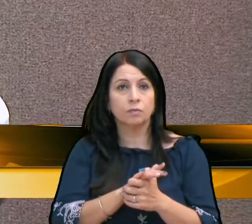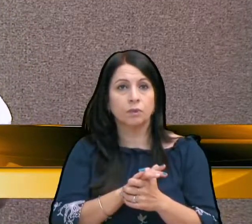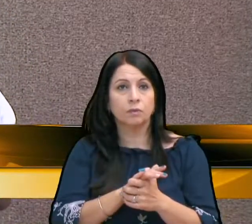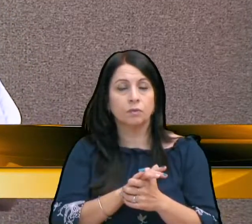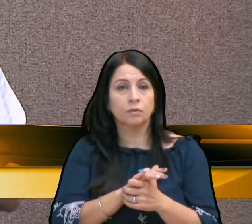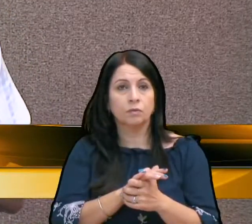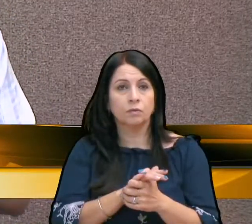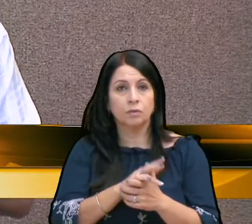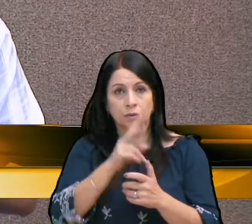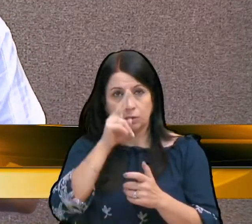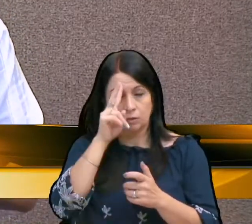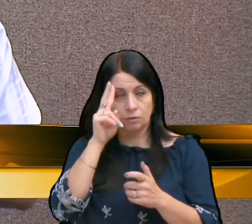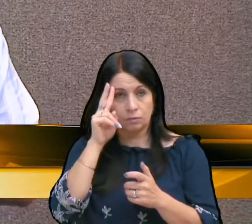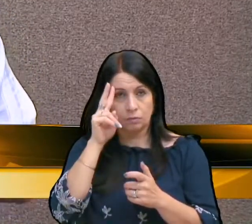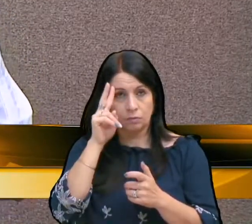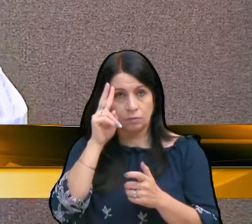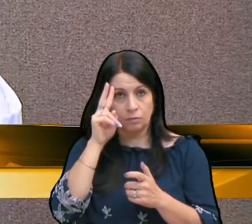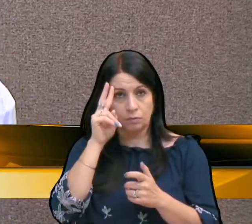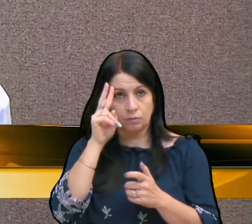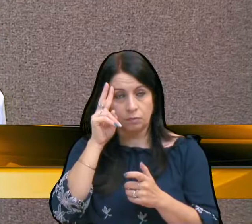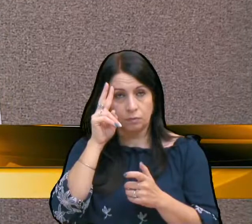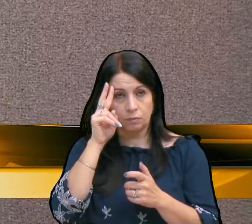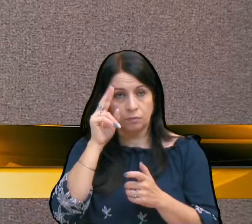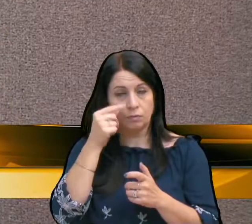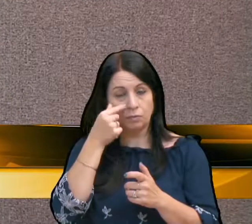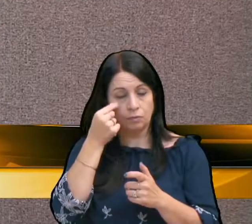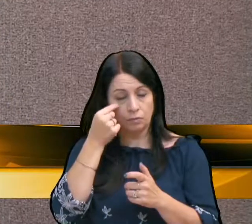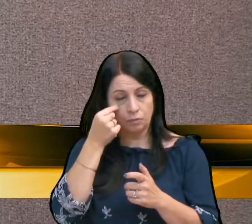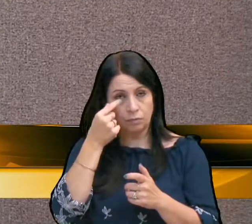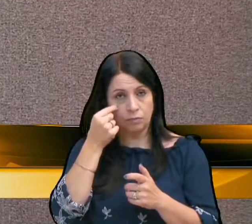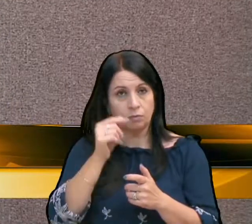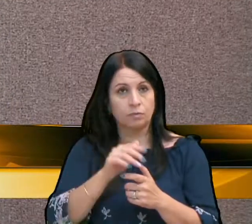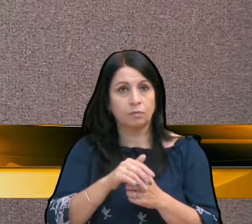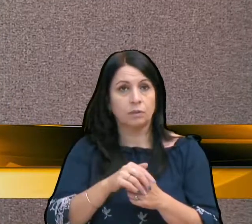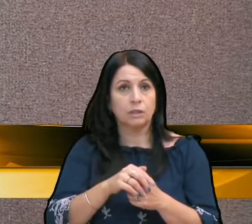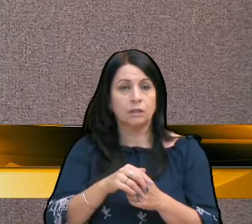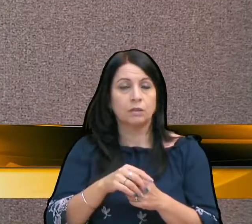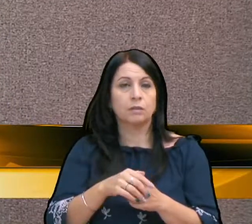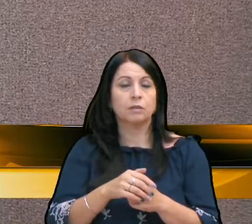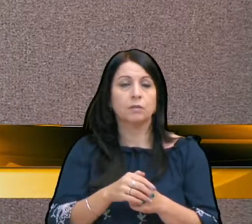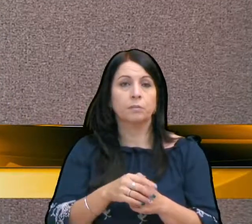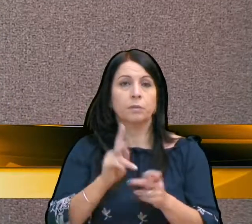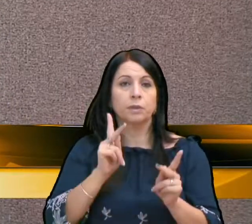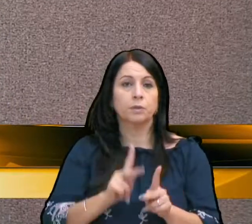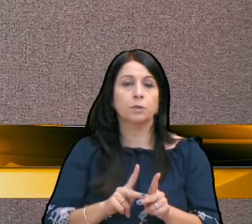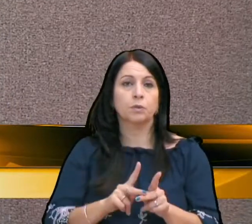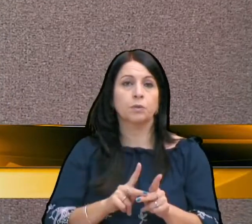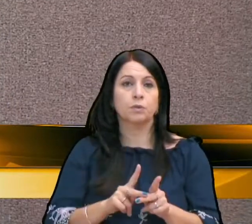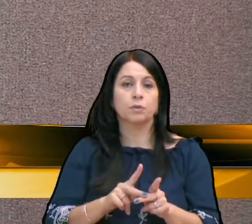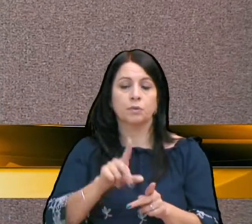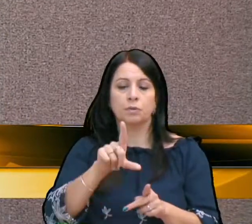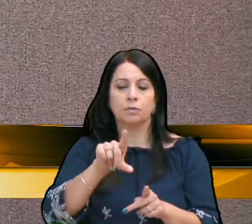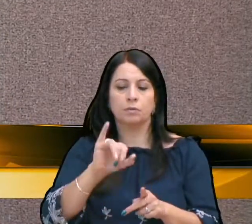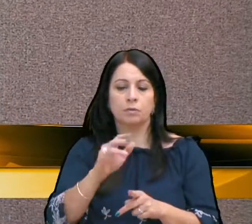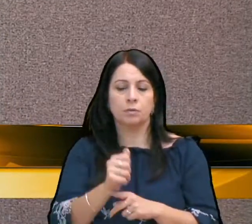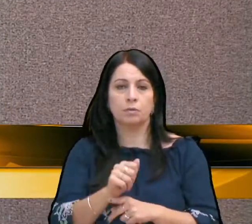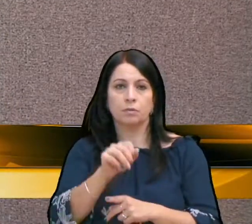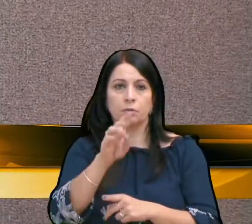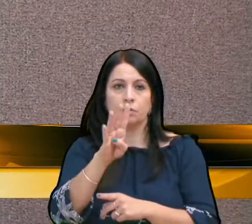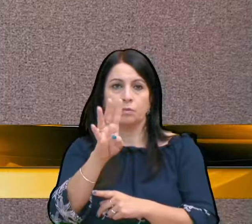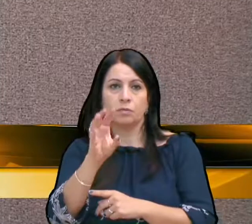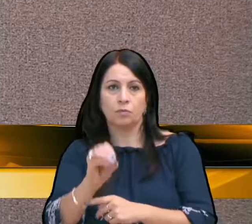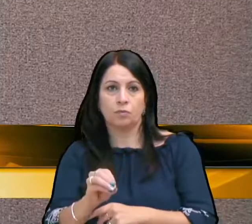o Velocino Ues, evidentemente o vereador Eloy Frisso. Recebemos aqui pessoas da linha 40, onde